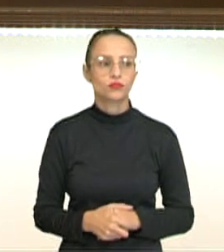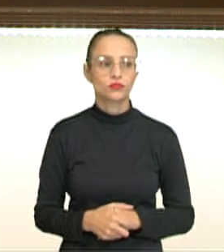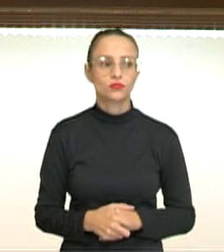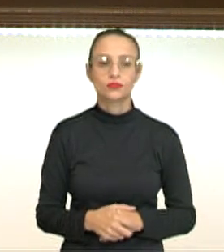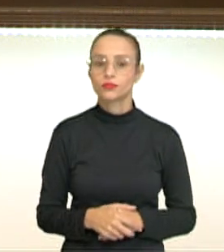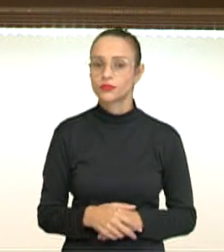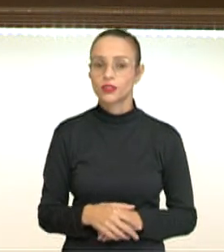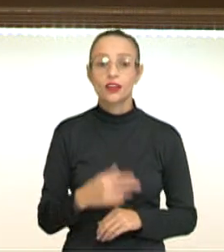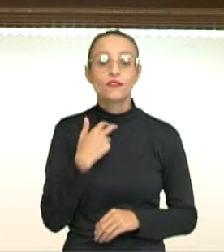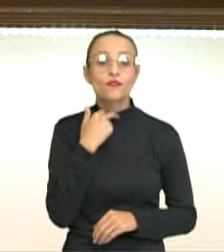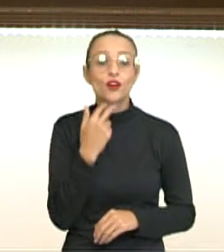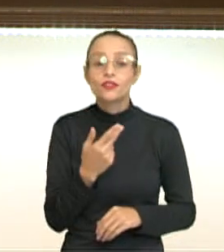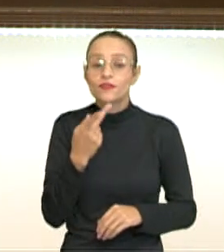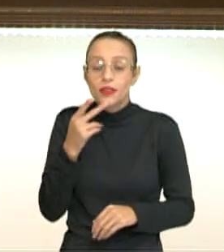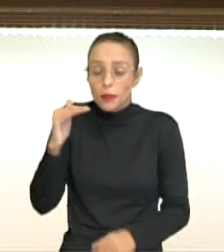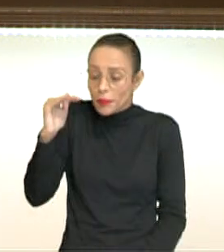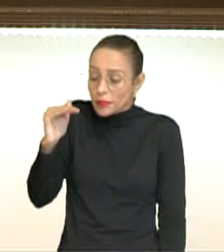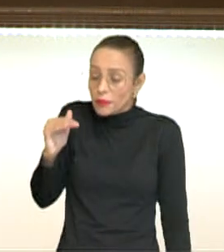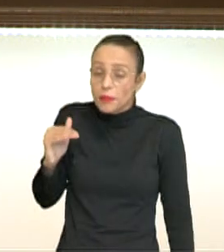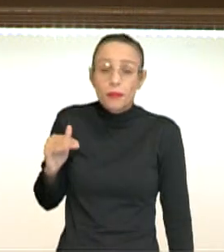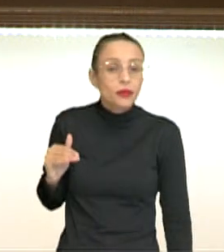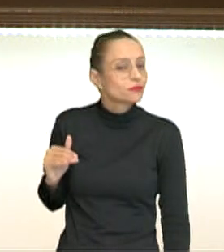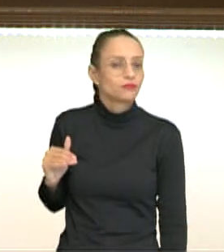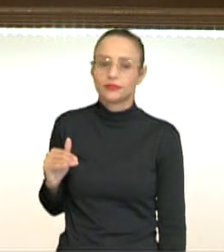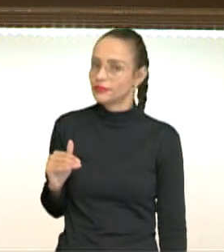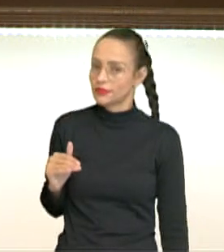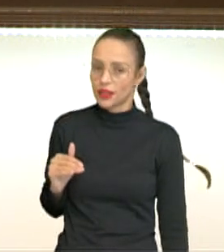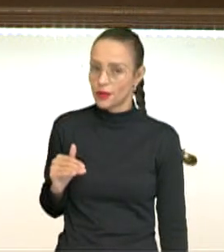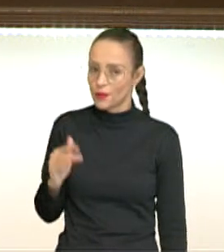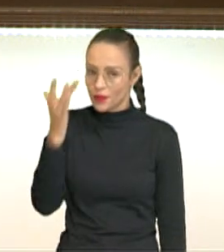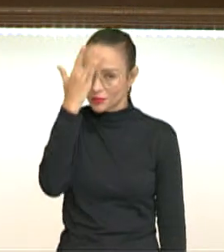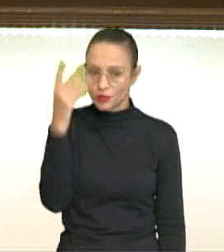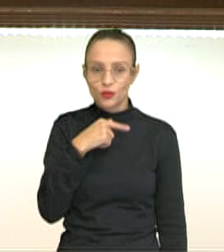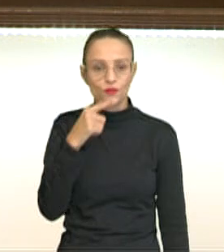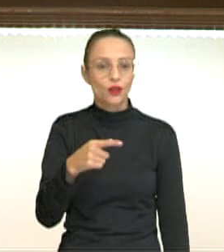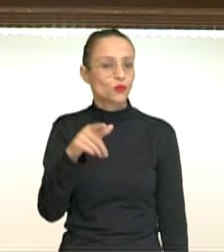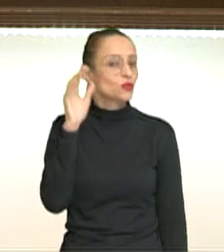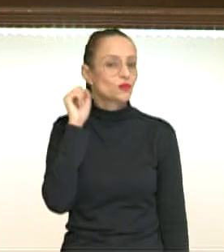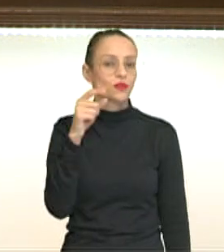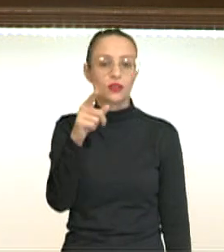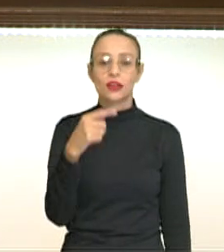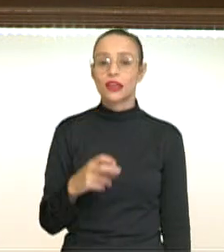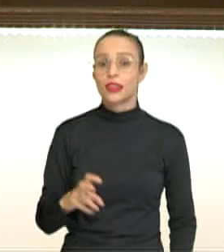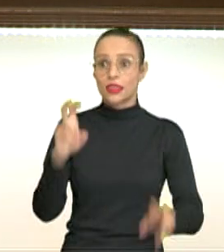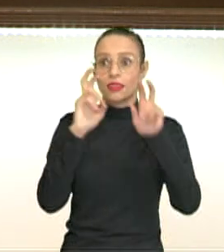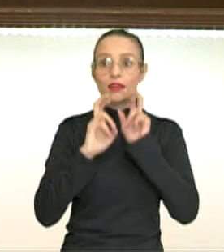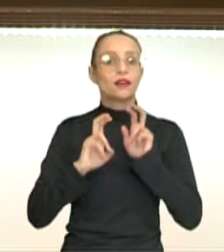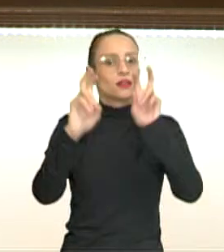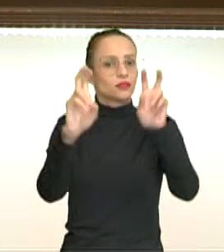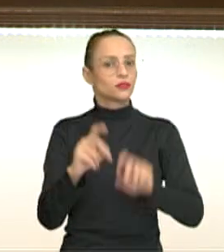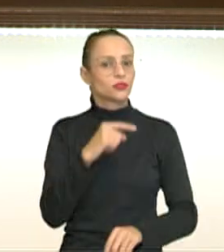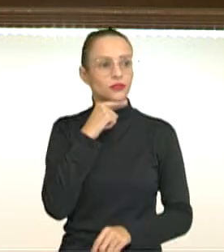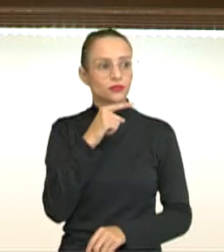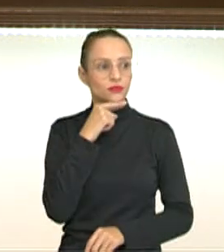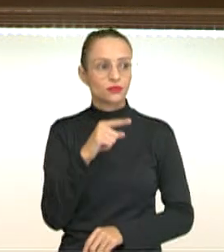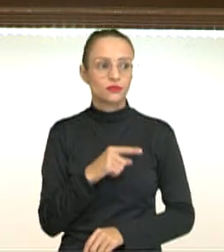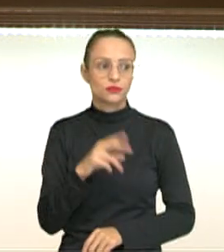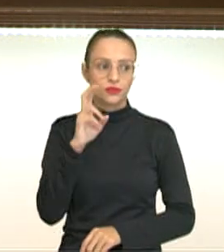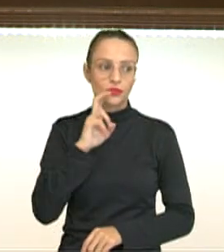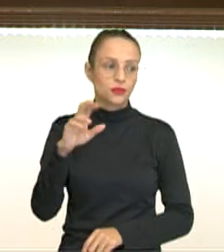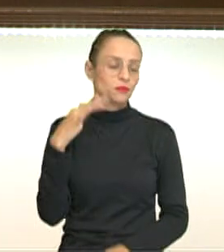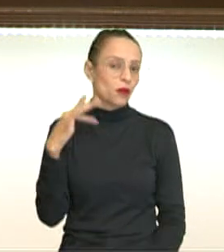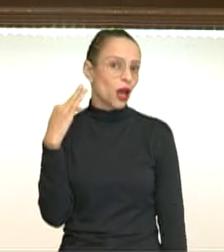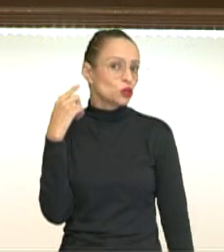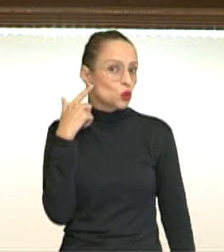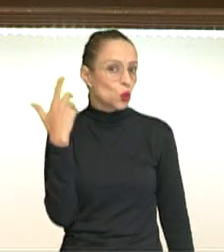não adianta você falar bem baixinho, que as pessoas não vão te ouvir. E não adianta você falar gritando também, porque quem fala gritando